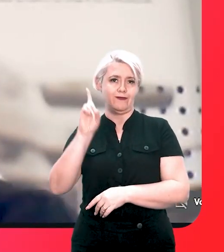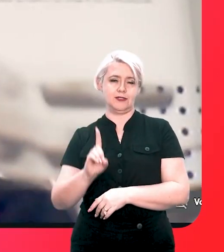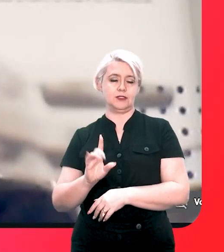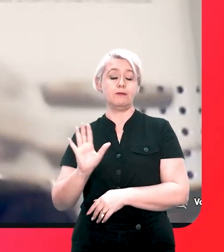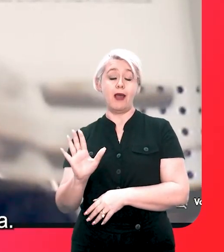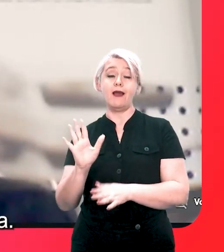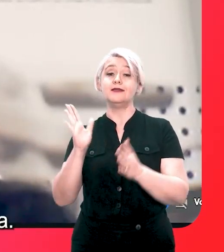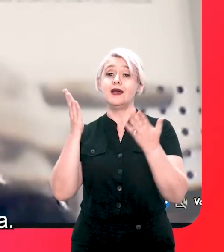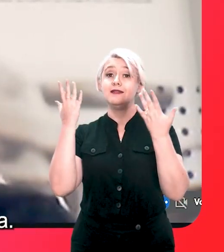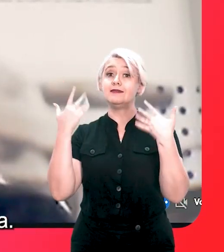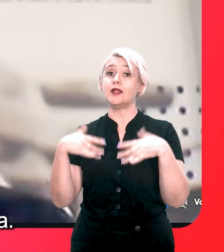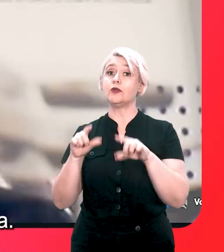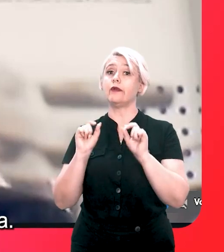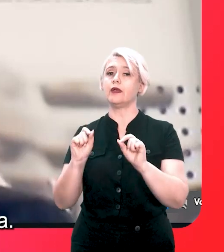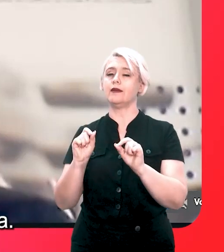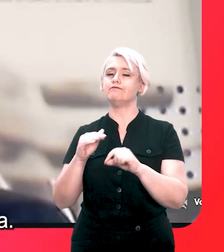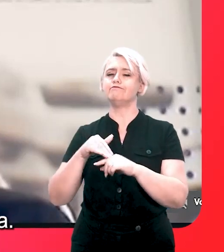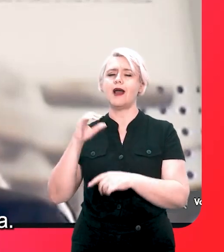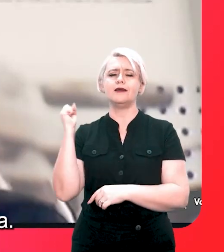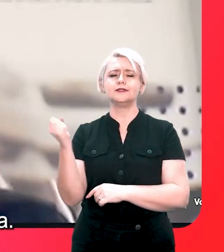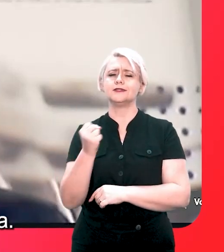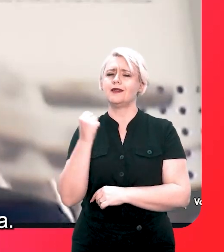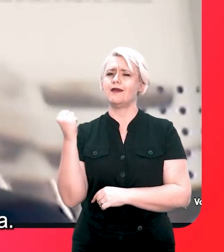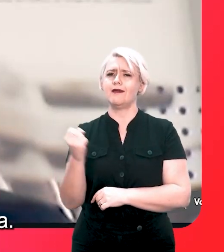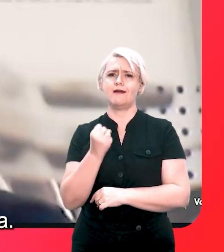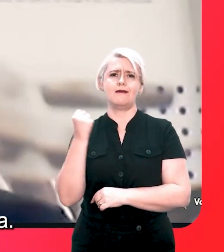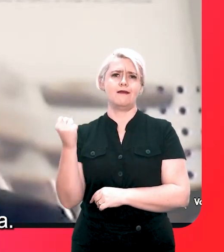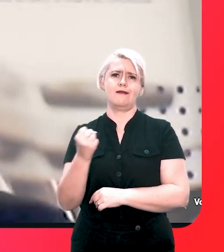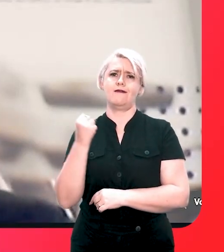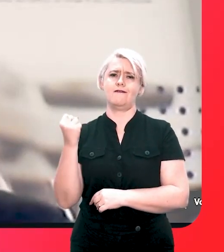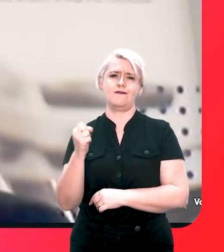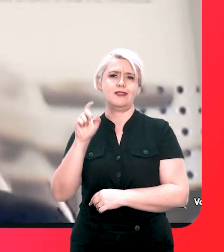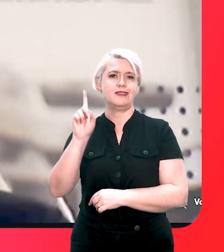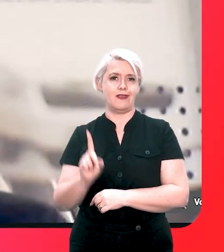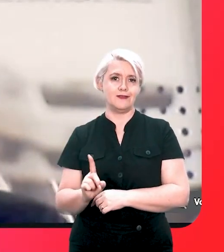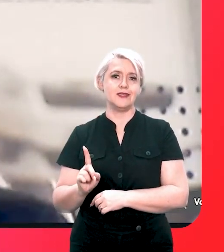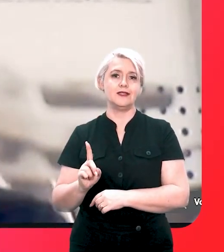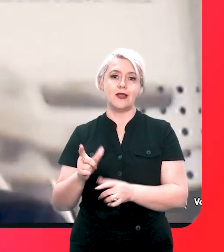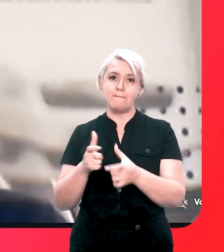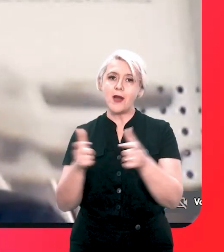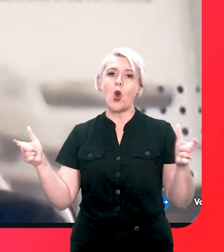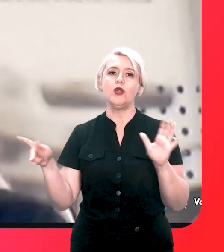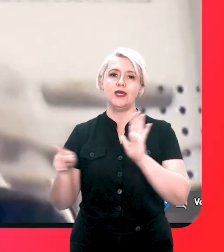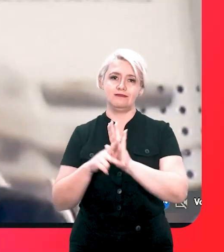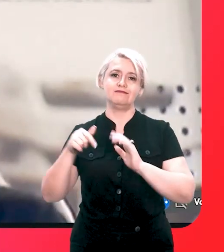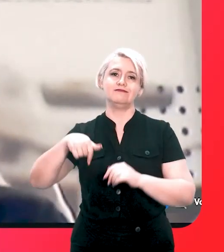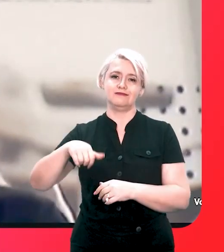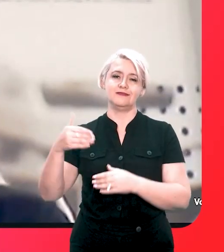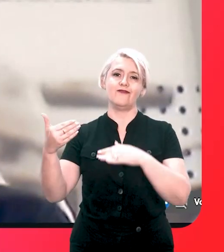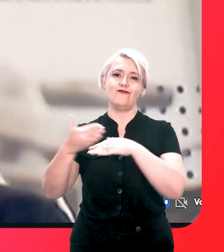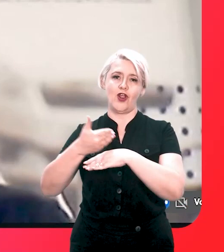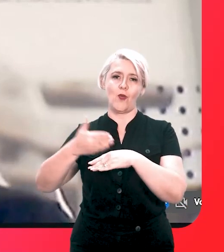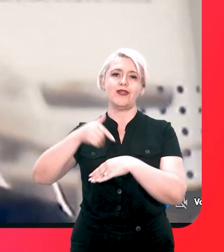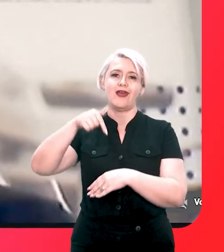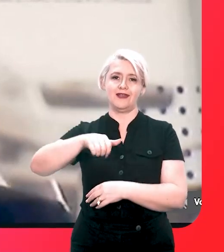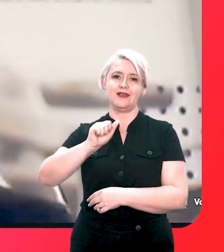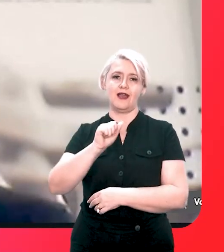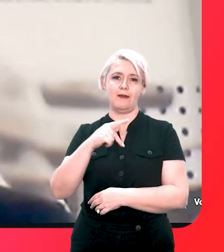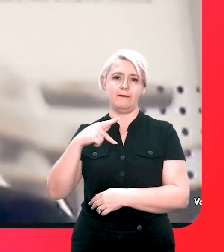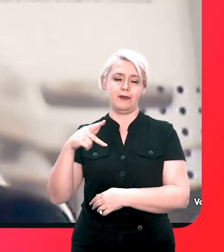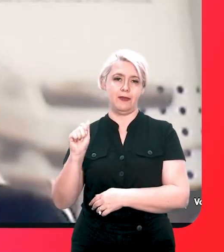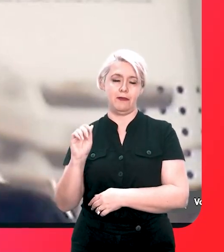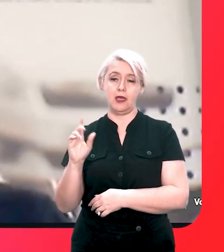naturalmente, as mais severas, tendendo a mais severas, é o maior público que a gente atende. Não